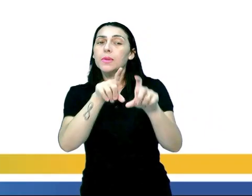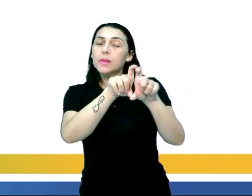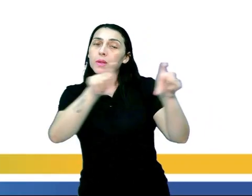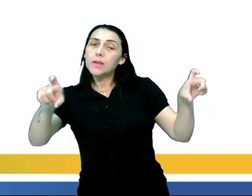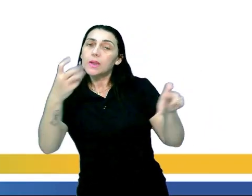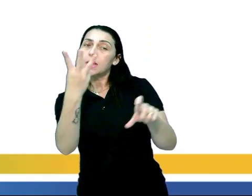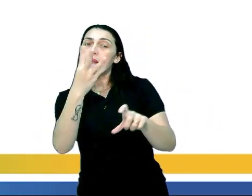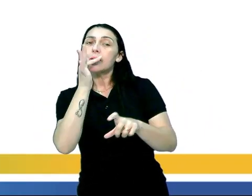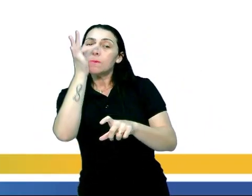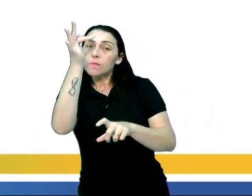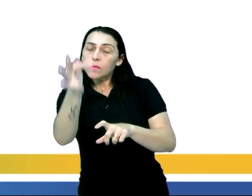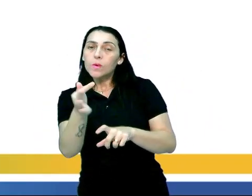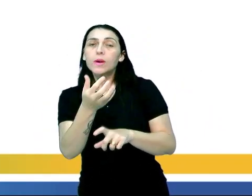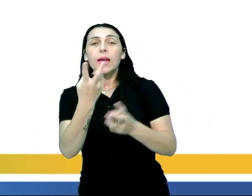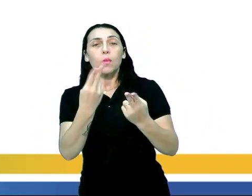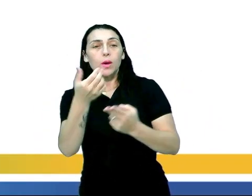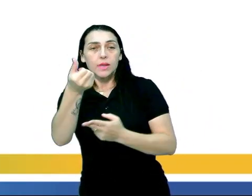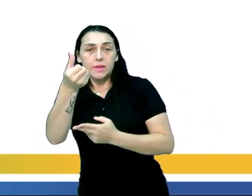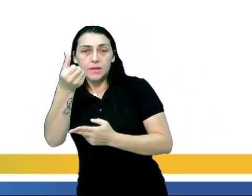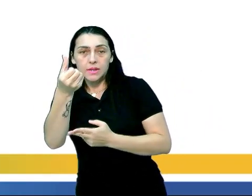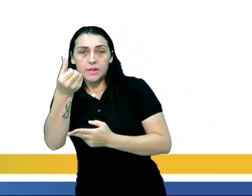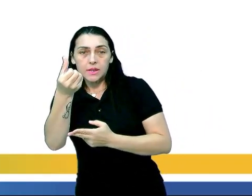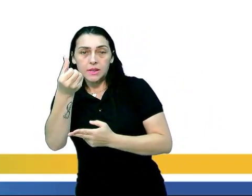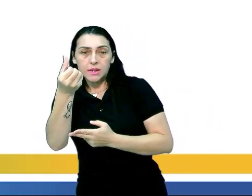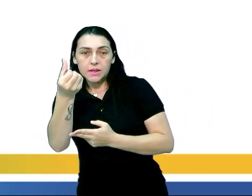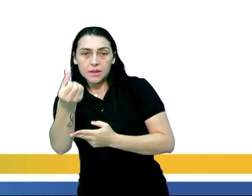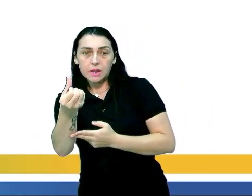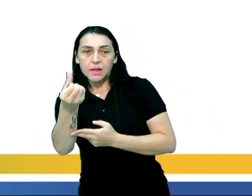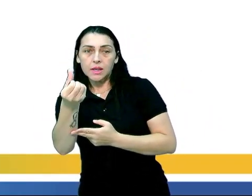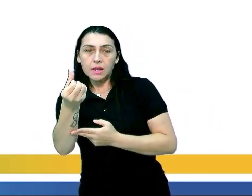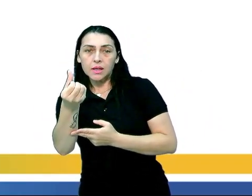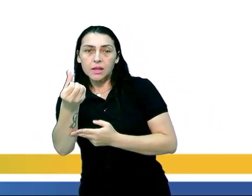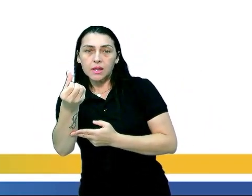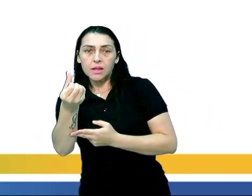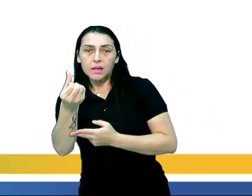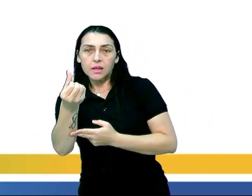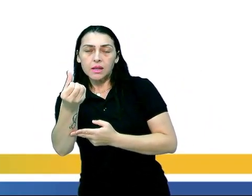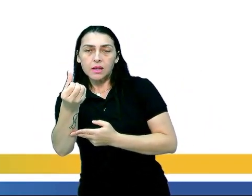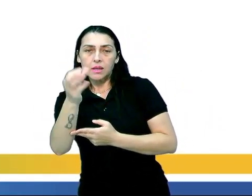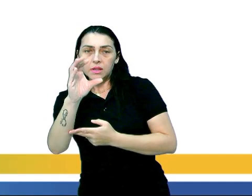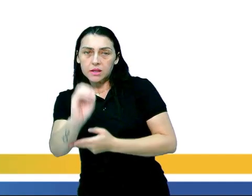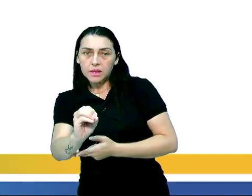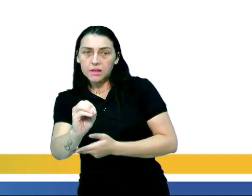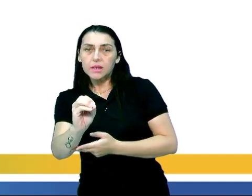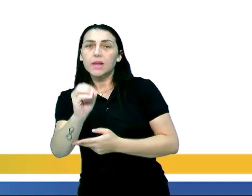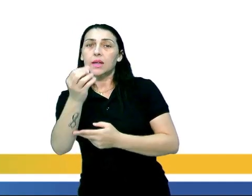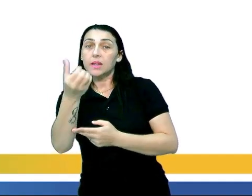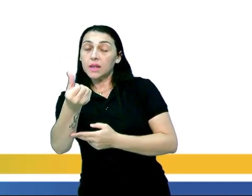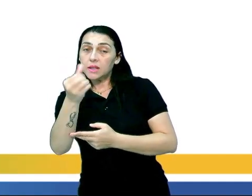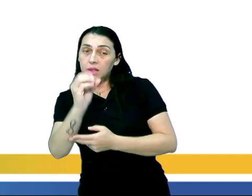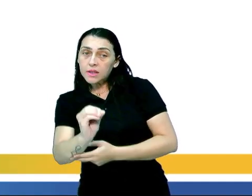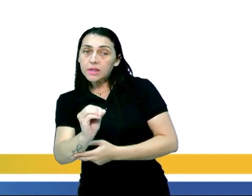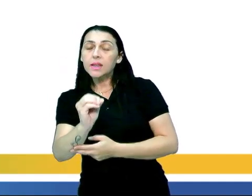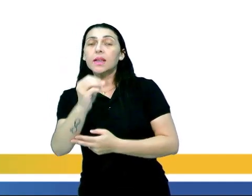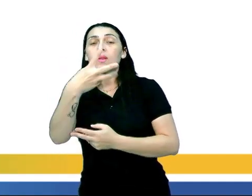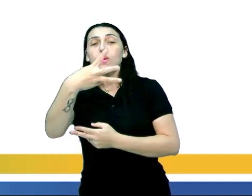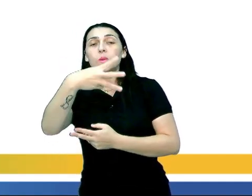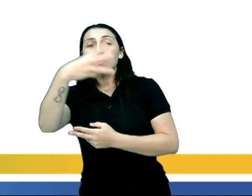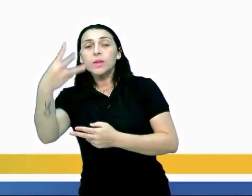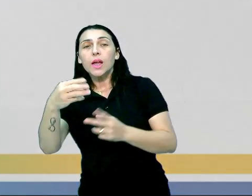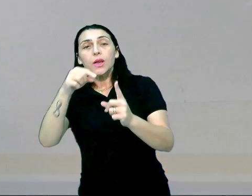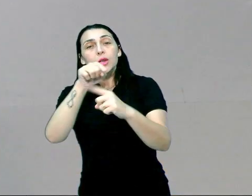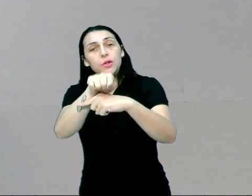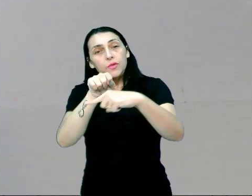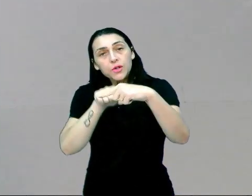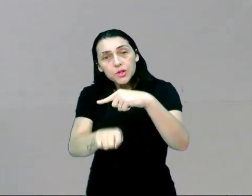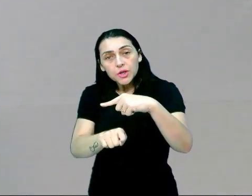temos 3 flores que vão ser igual a 6, então 3x é igual a 60, 60, o 3 passa para o outro lado